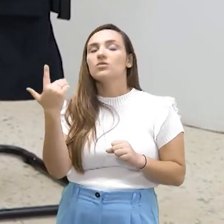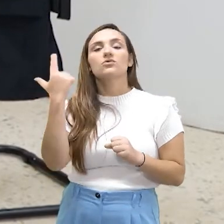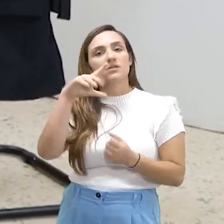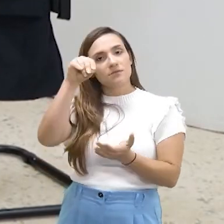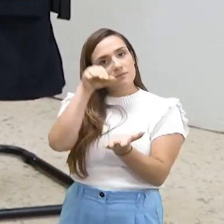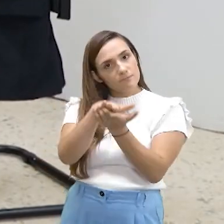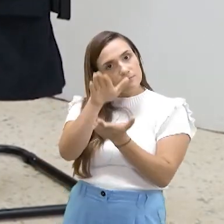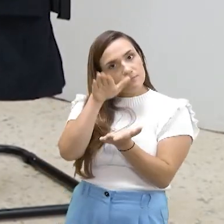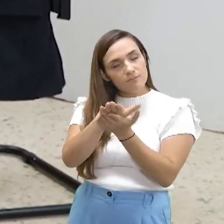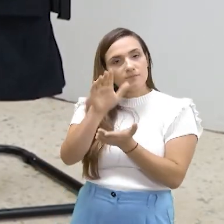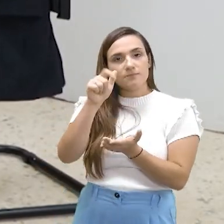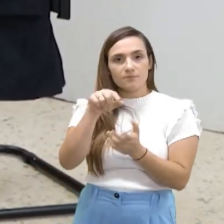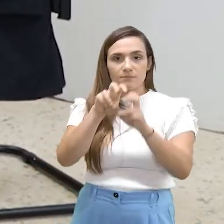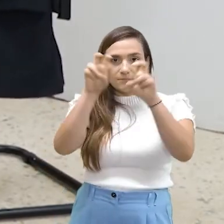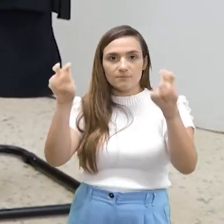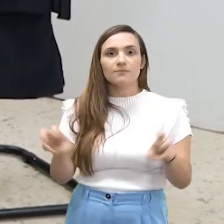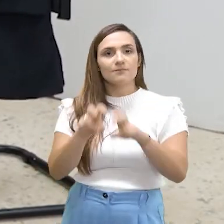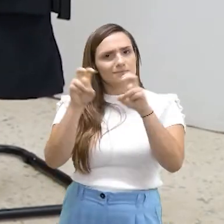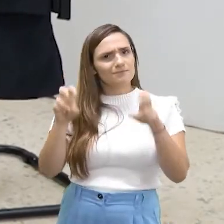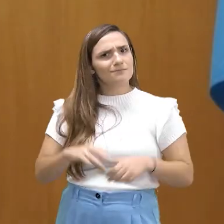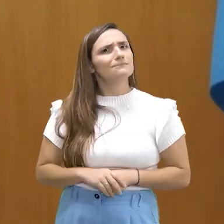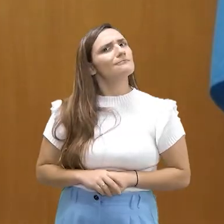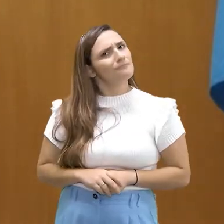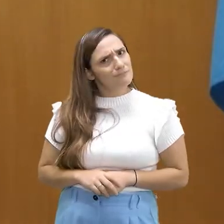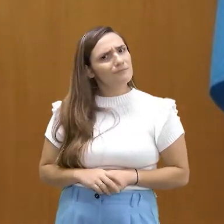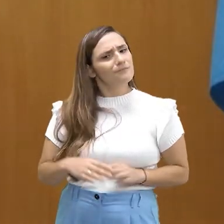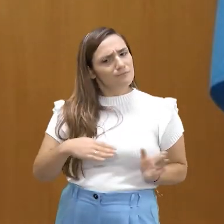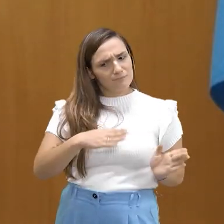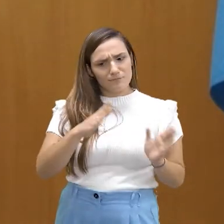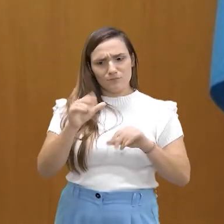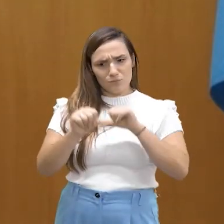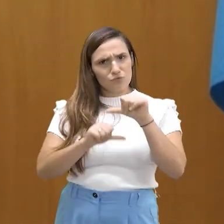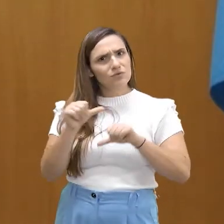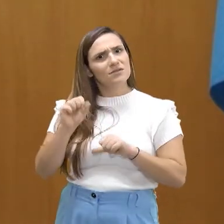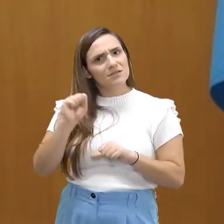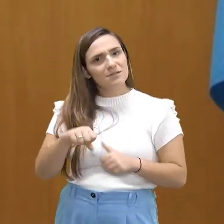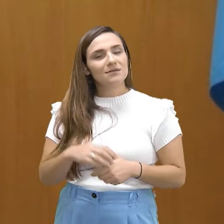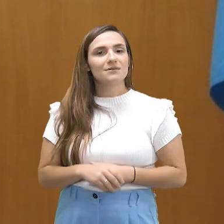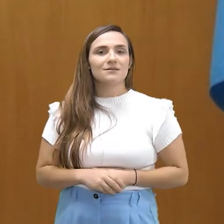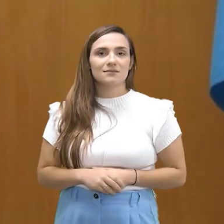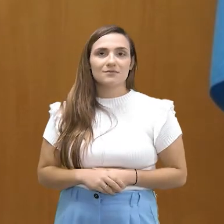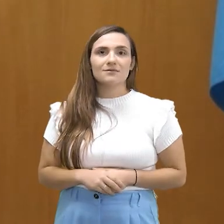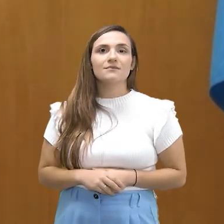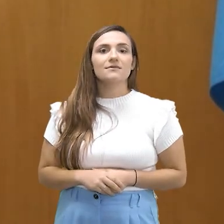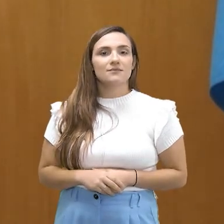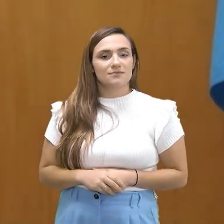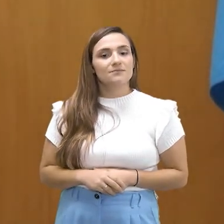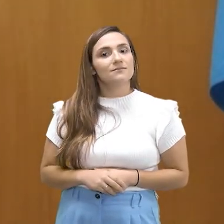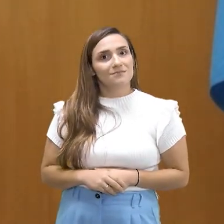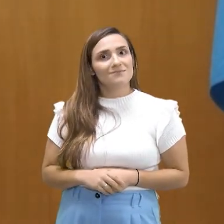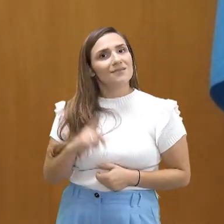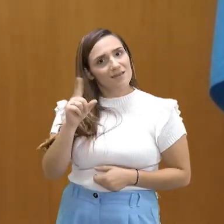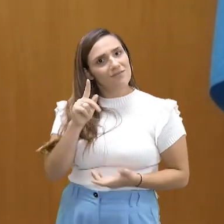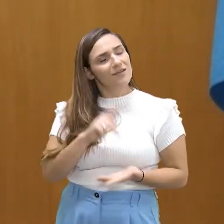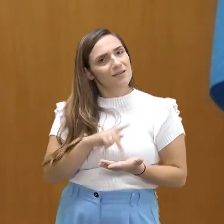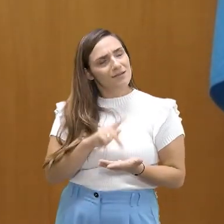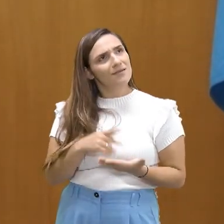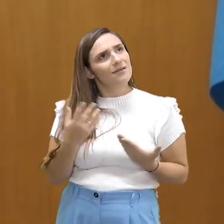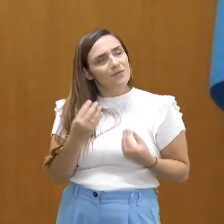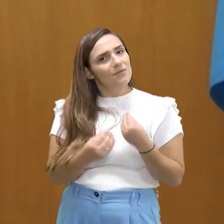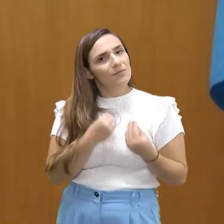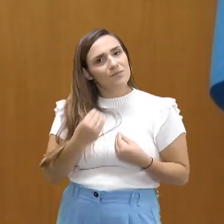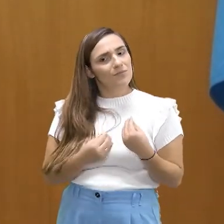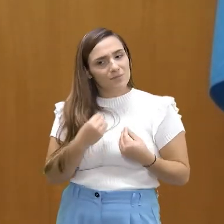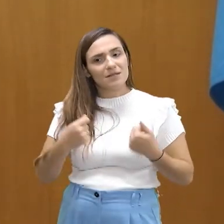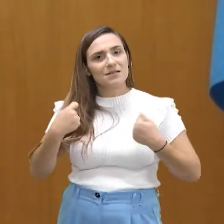através de meio virtual. Eu falei até que a gente passou por essa questão aqui da justiça aberta, porque eu abri o bloco, nós abrimos o bloco